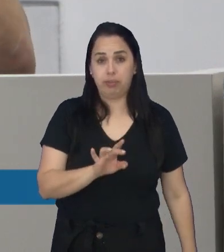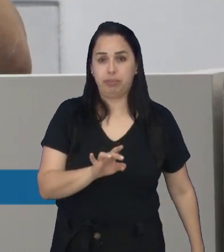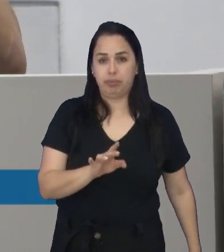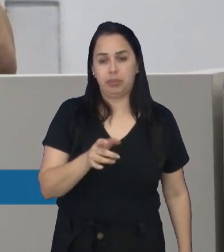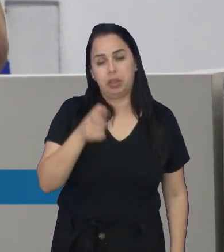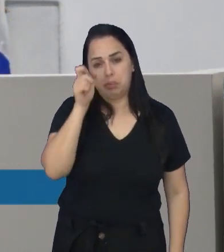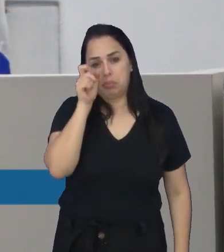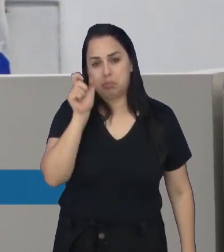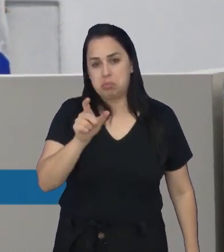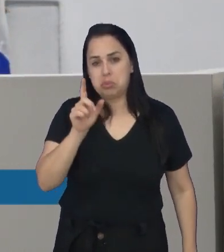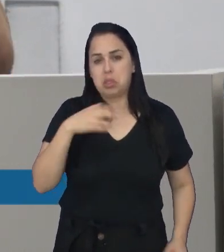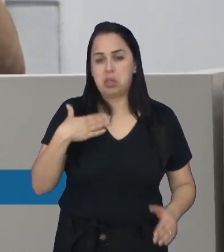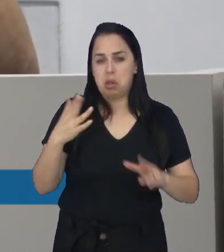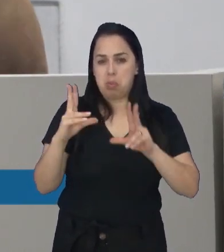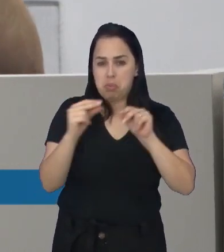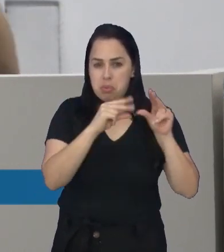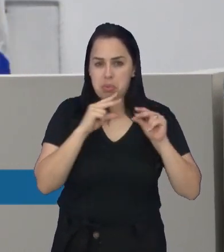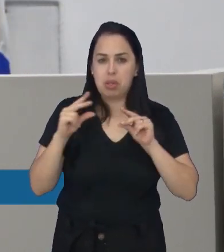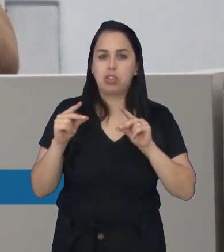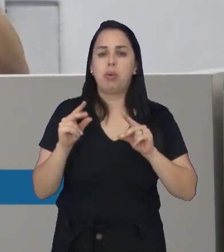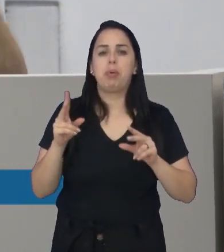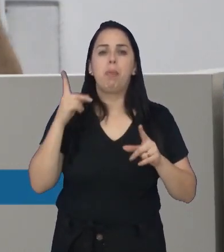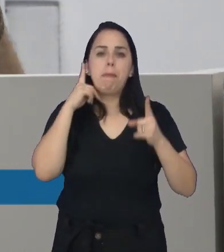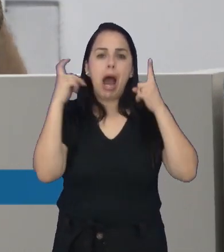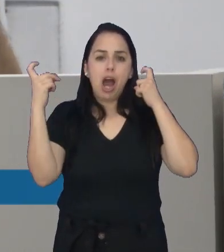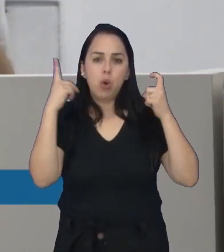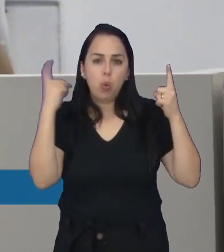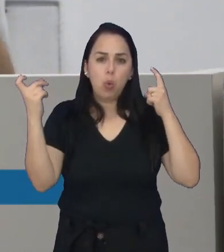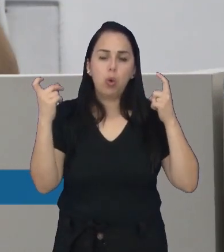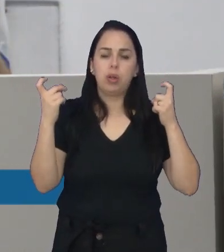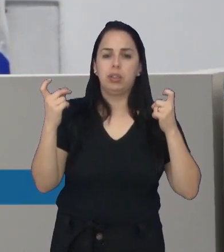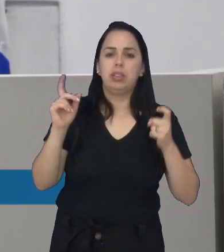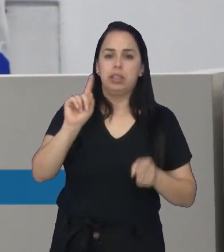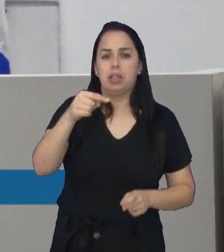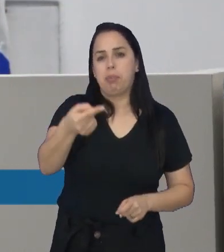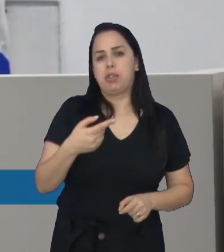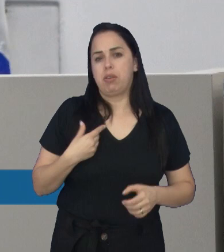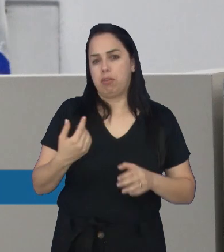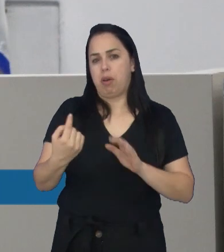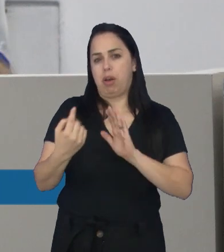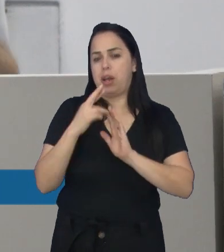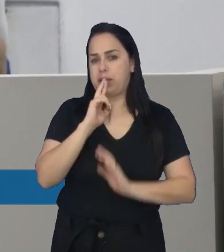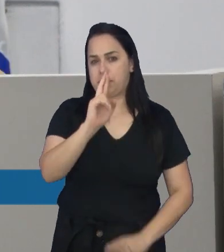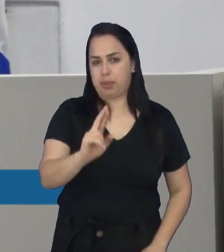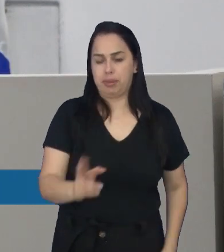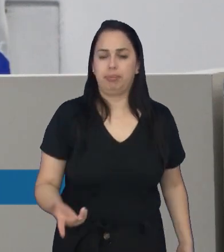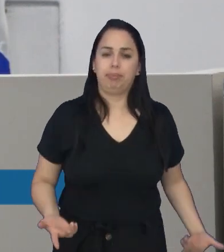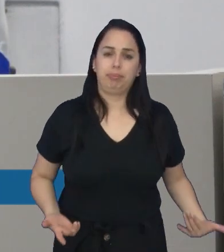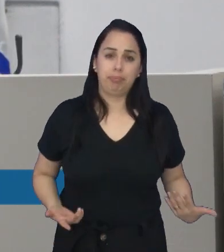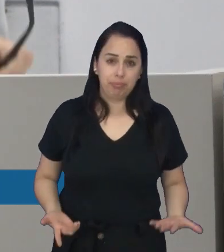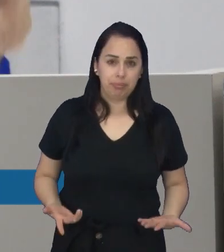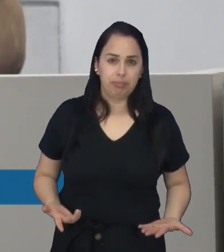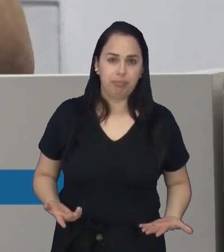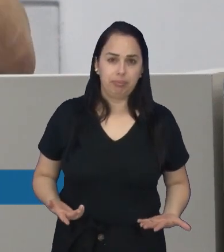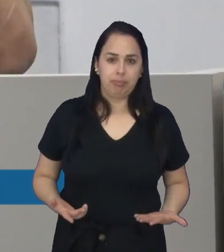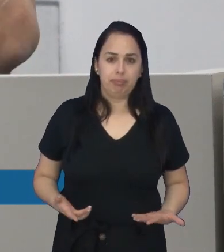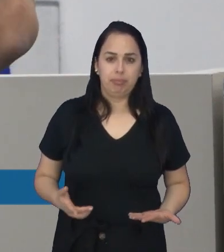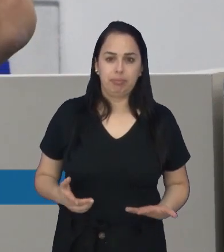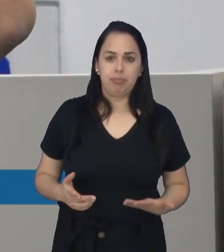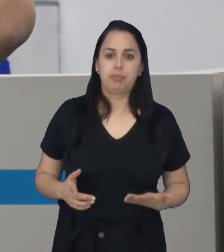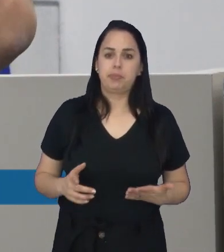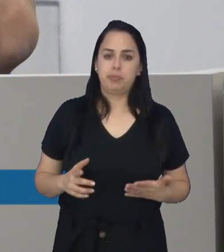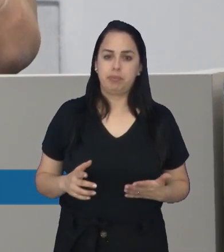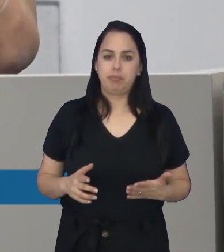é interessante a gente conversar sobre a questão do ruído dos bares Vou colocar daqui a pouco nas perguntas que foram feitas aí então essa questão da regularização